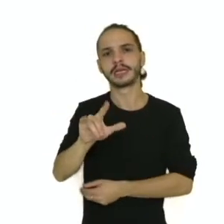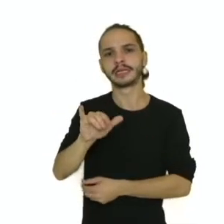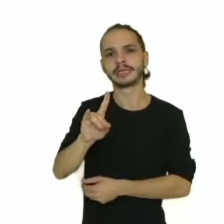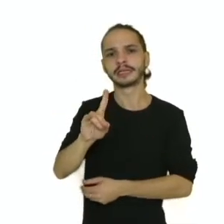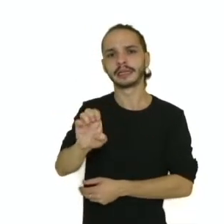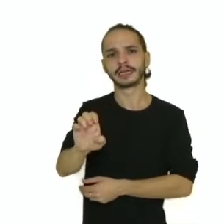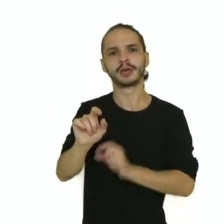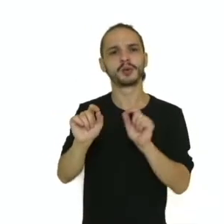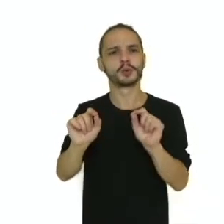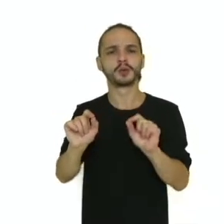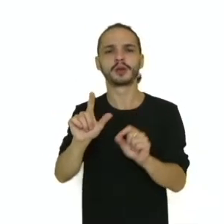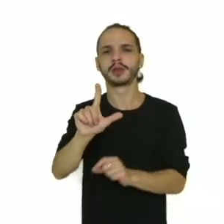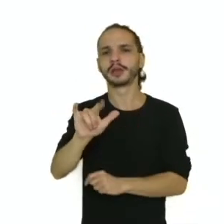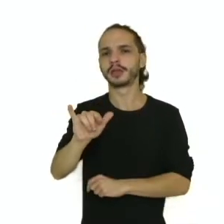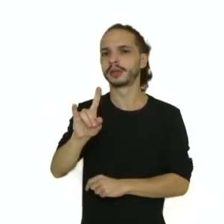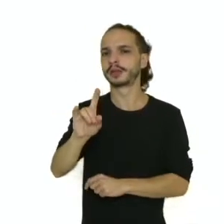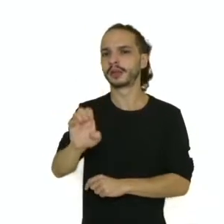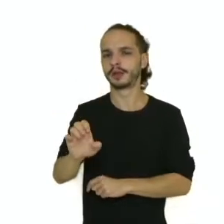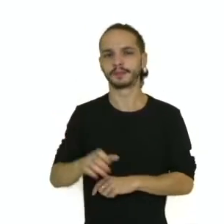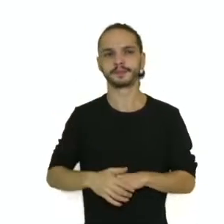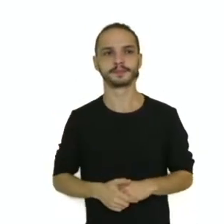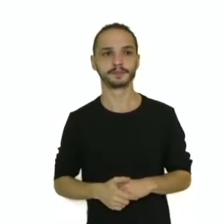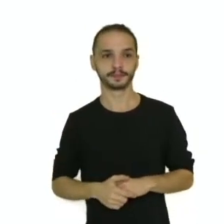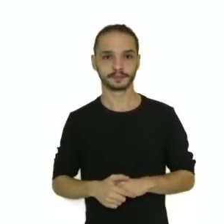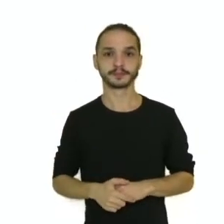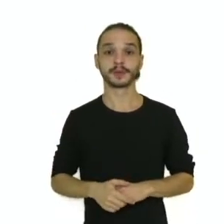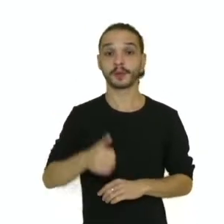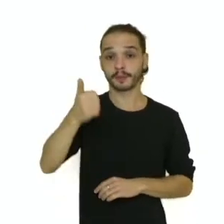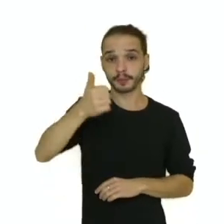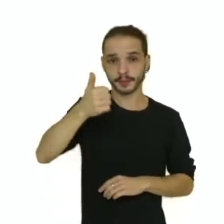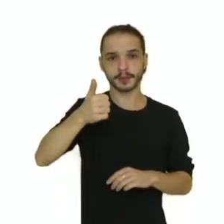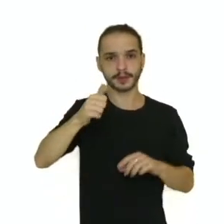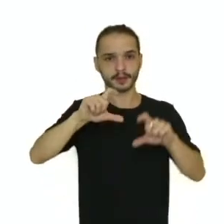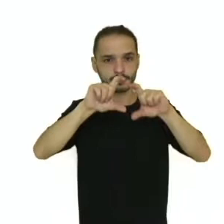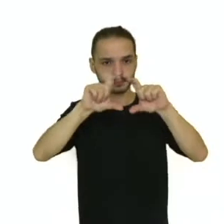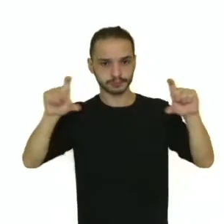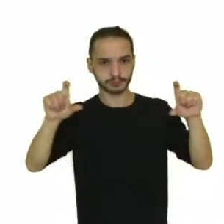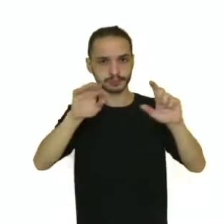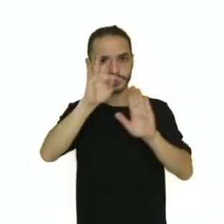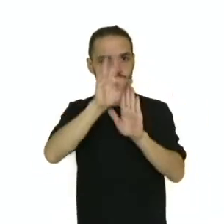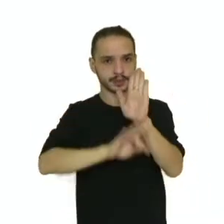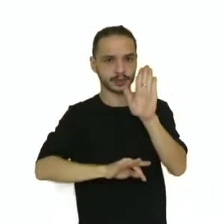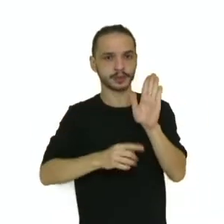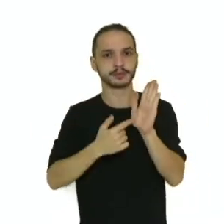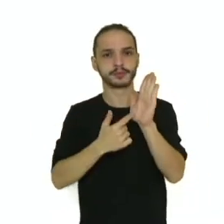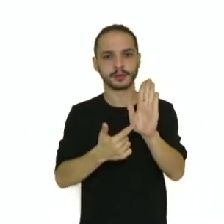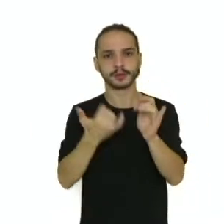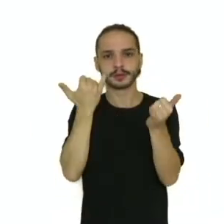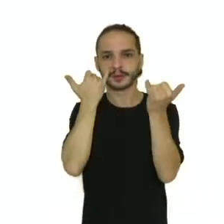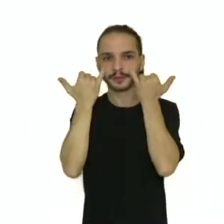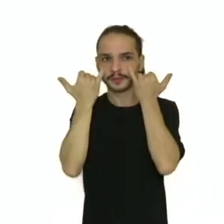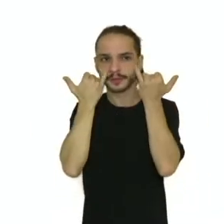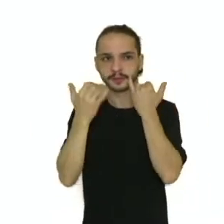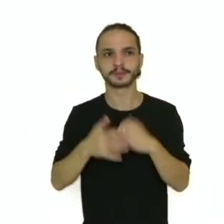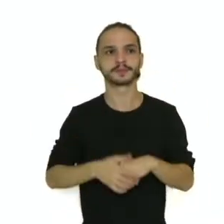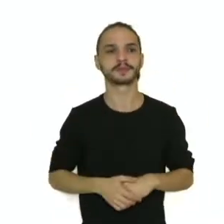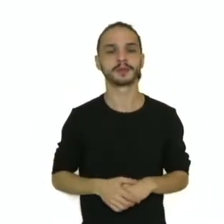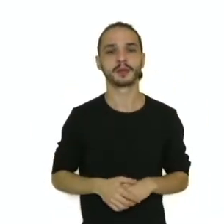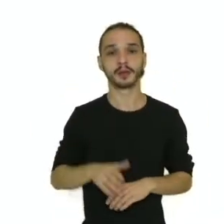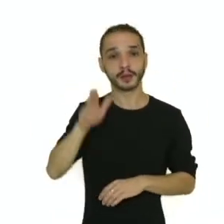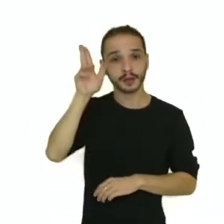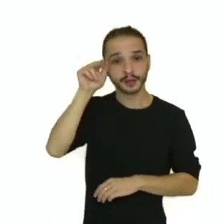que seria a lide numa reportagem? Então, o primeiro parágrafo do texto traz essas informações. A ecoterapia é uma